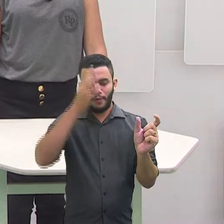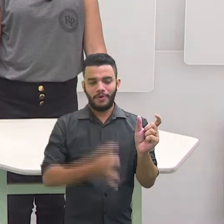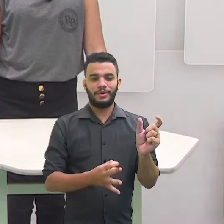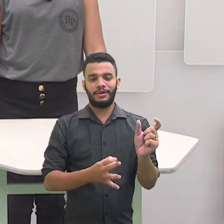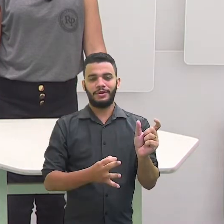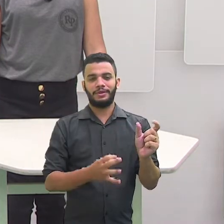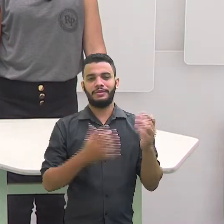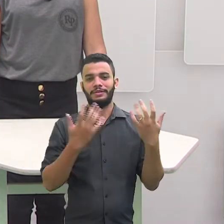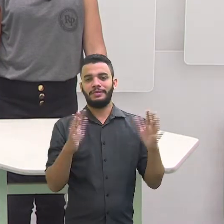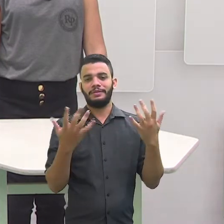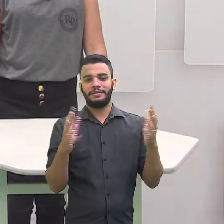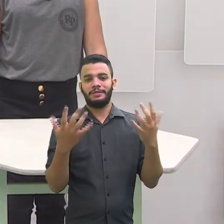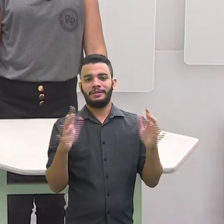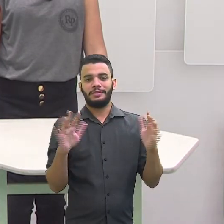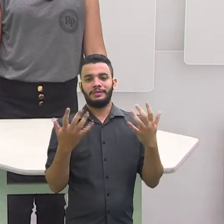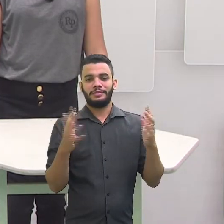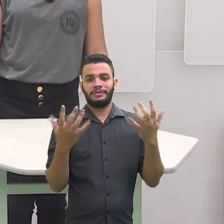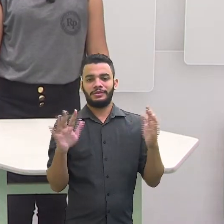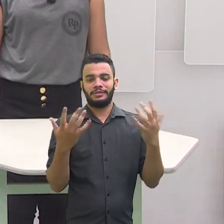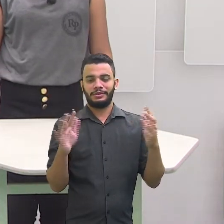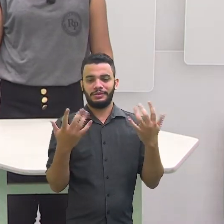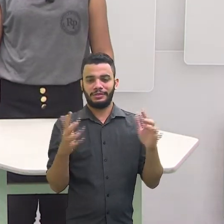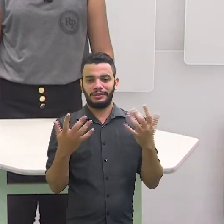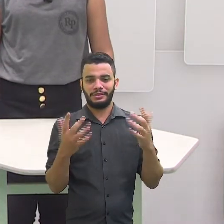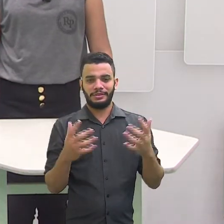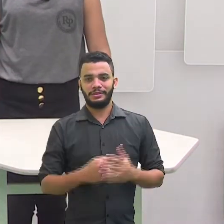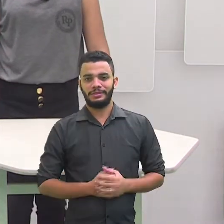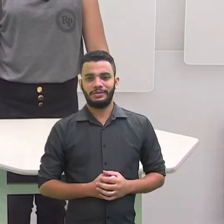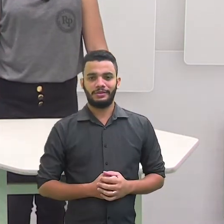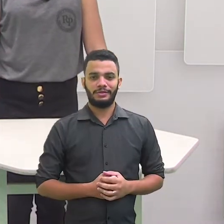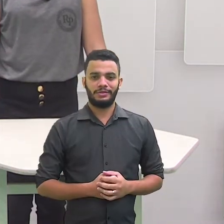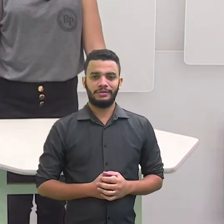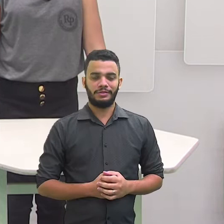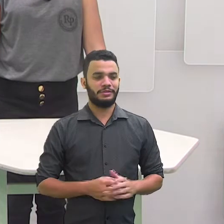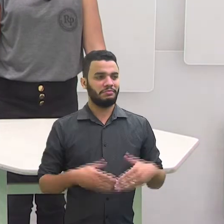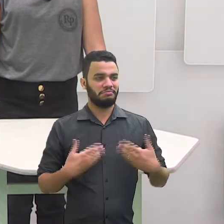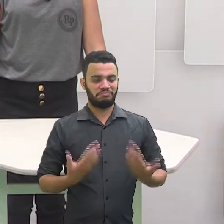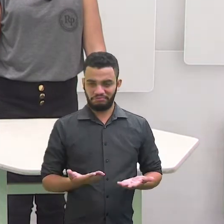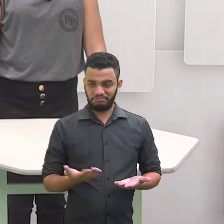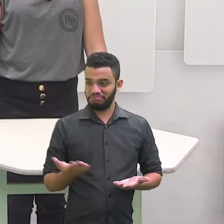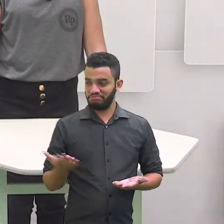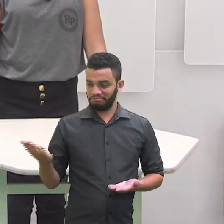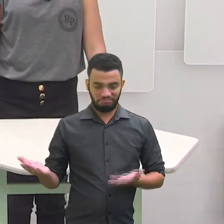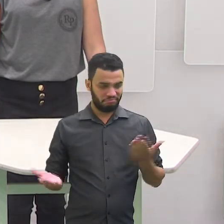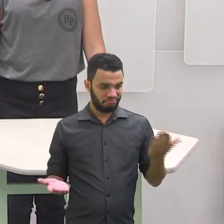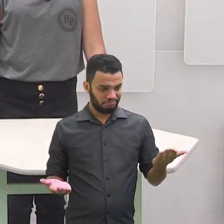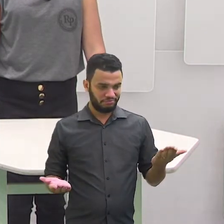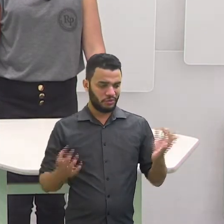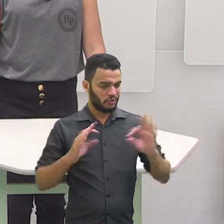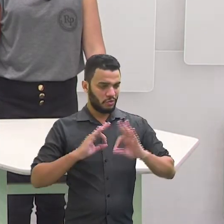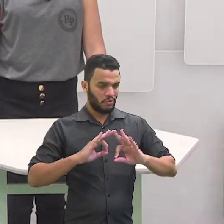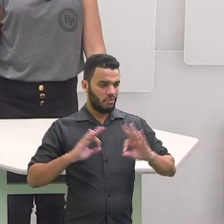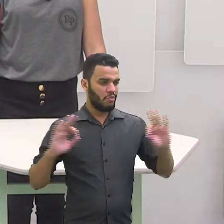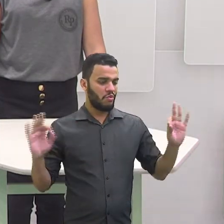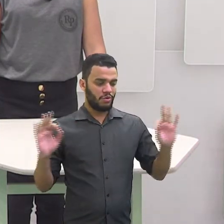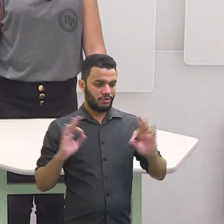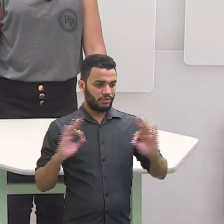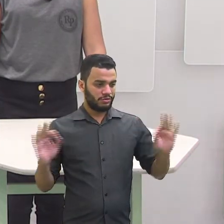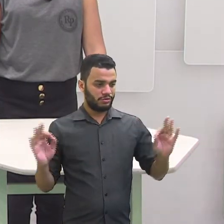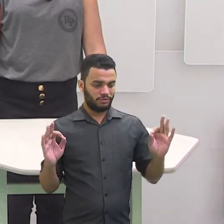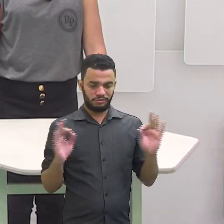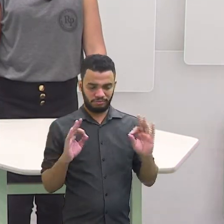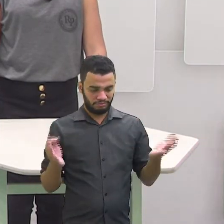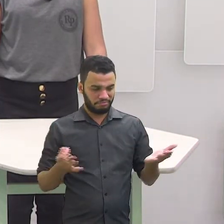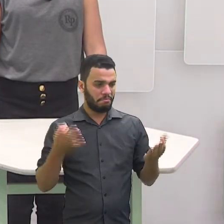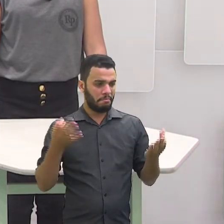Correta! É isso aí! Gente, os meninos estão de parabéns, eles estão indo muito bem, tá? Eles